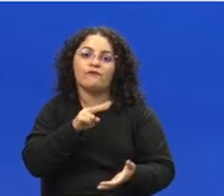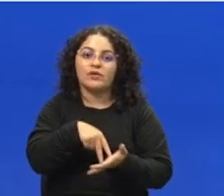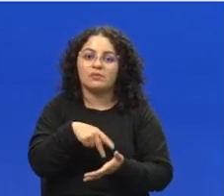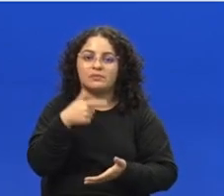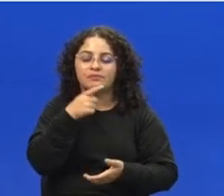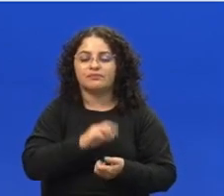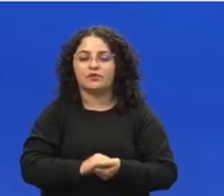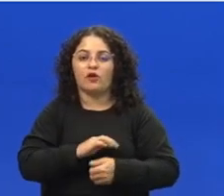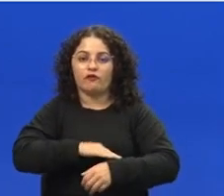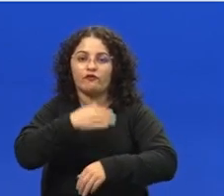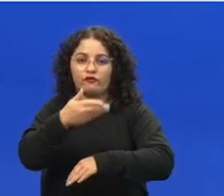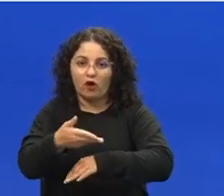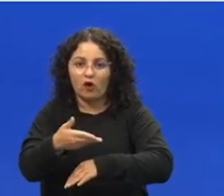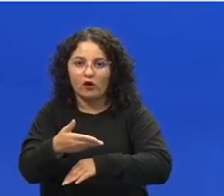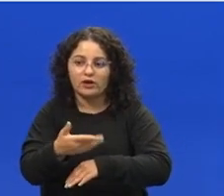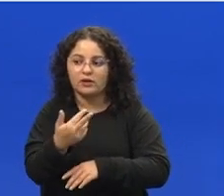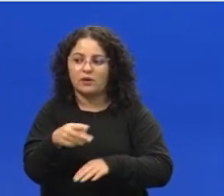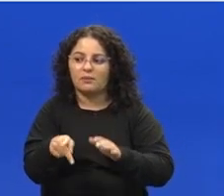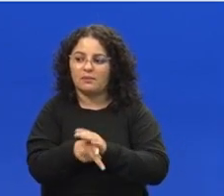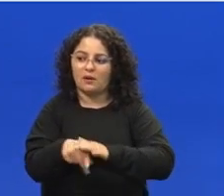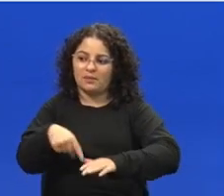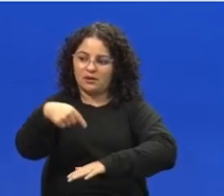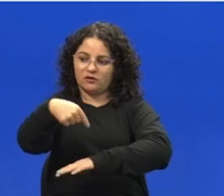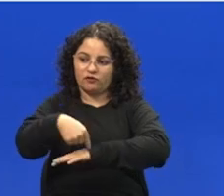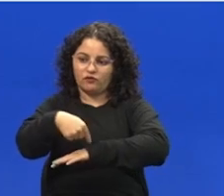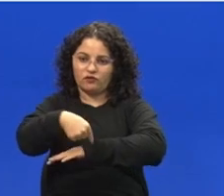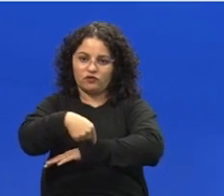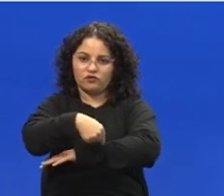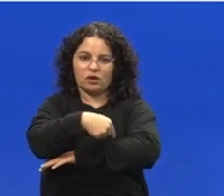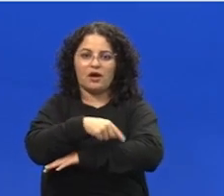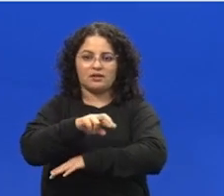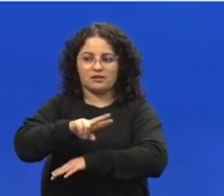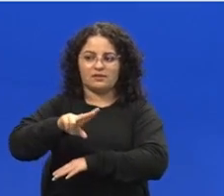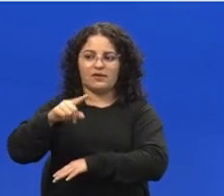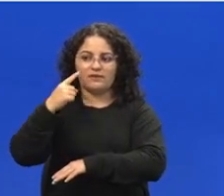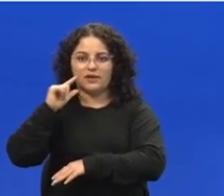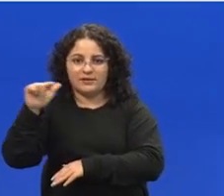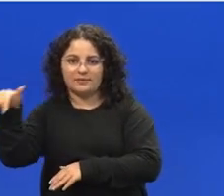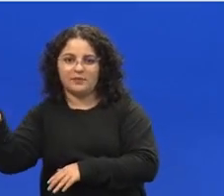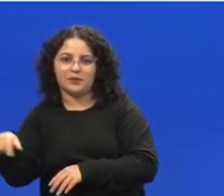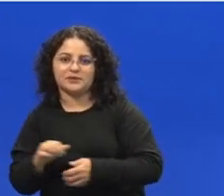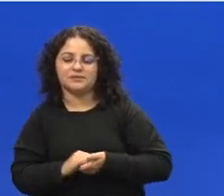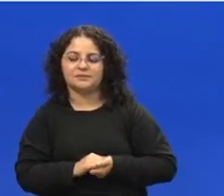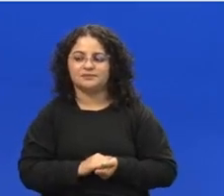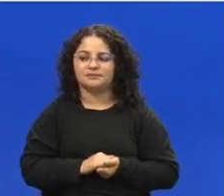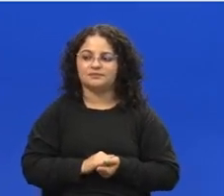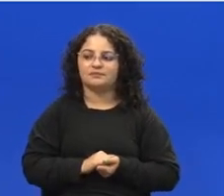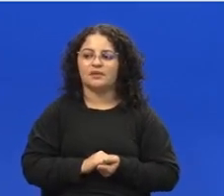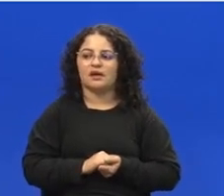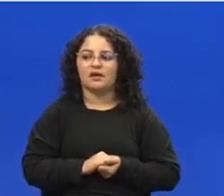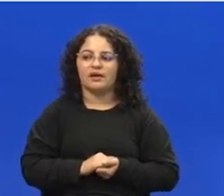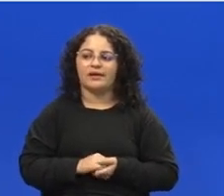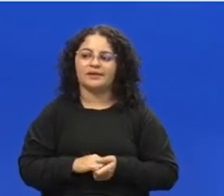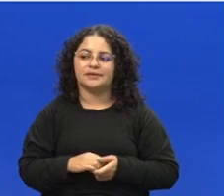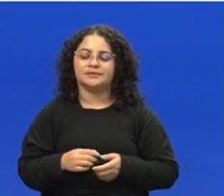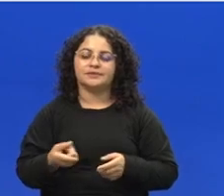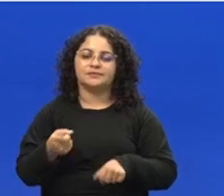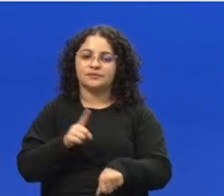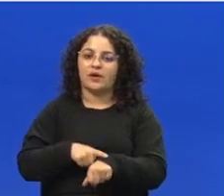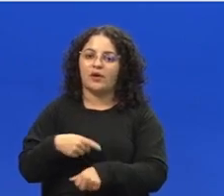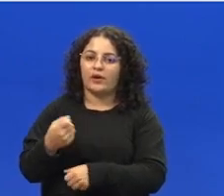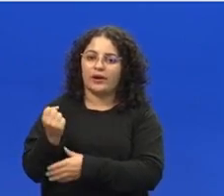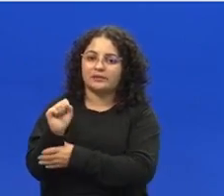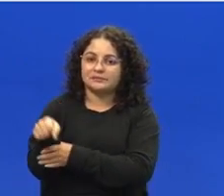externa, que são os fixadores externos, que vamos ver mais à frente também. O processo de reabilitação, ele